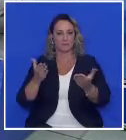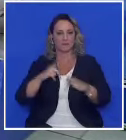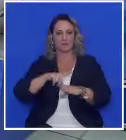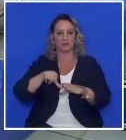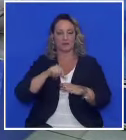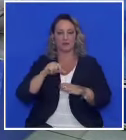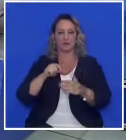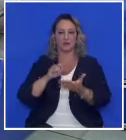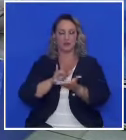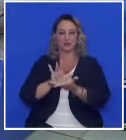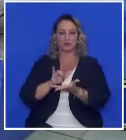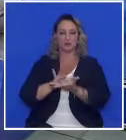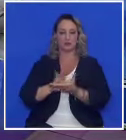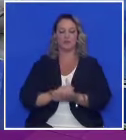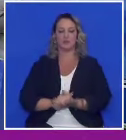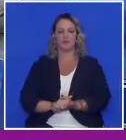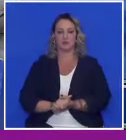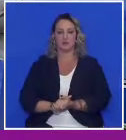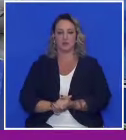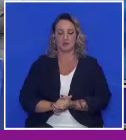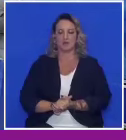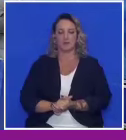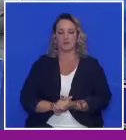Começando agora o sorteio da Loto Fácil Concurso